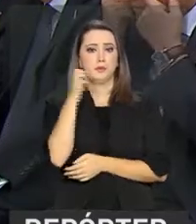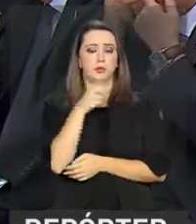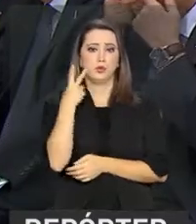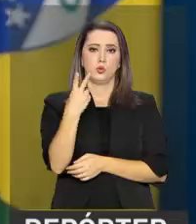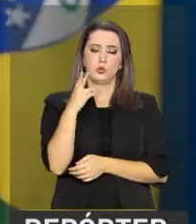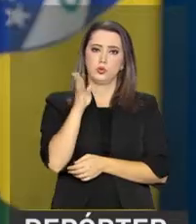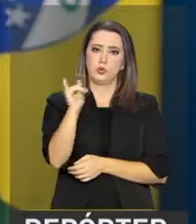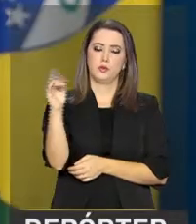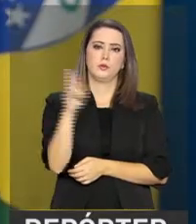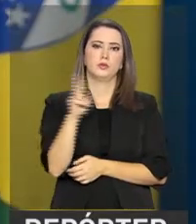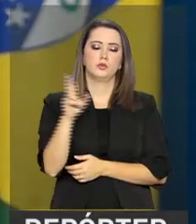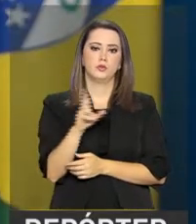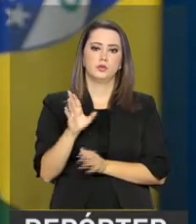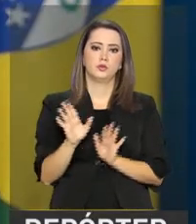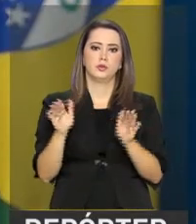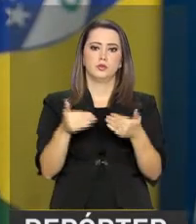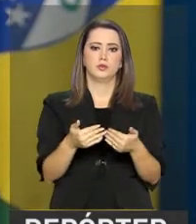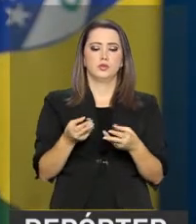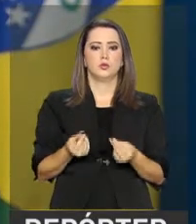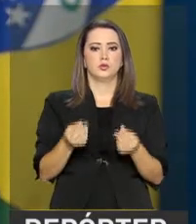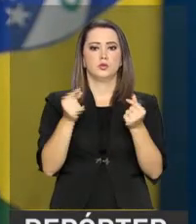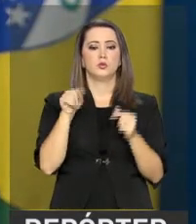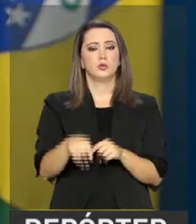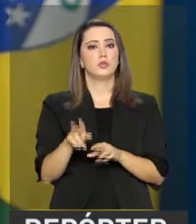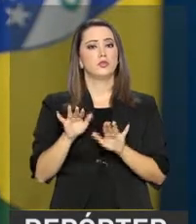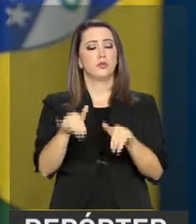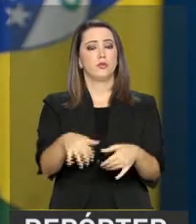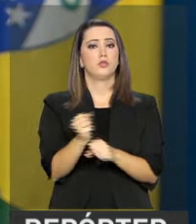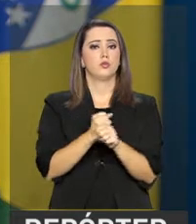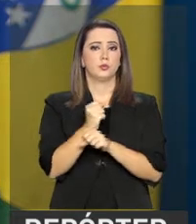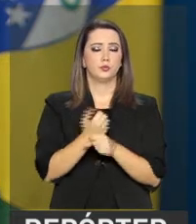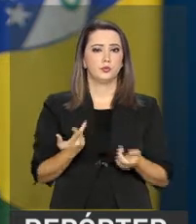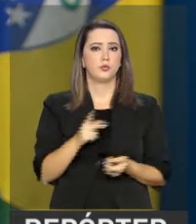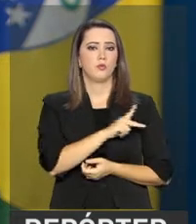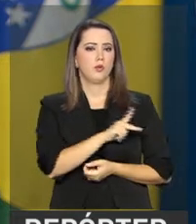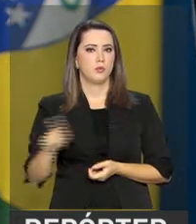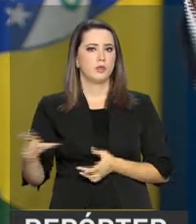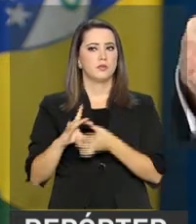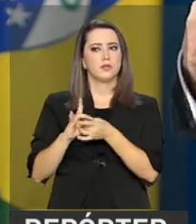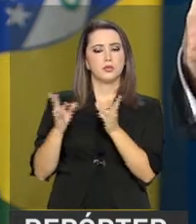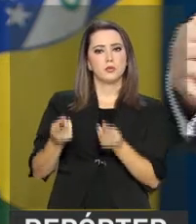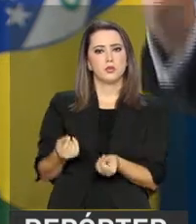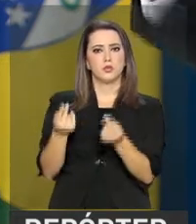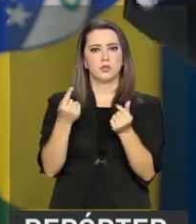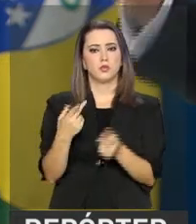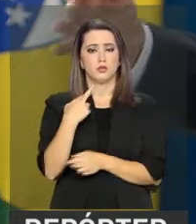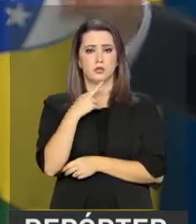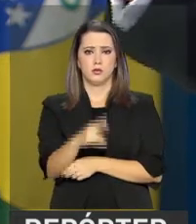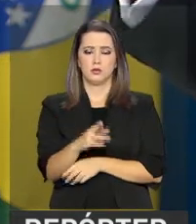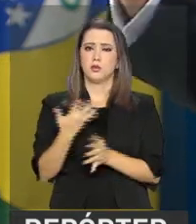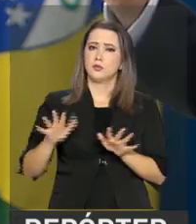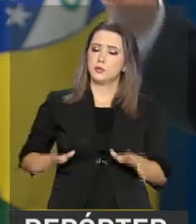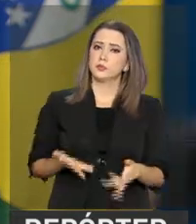bilhões de reais para o fechamento das contas neste final de ano temer havia anunciado a liberação da verba em resposta